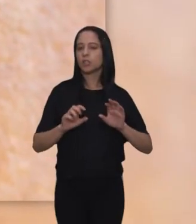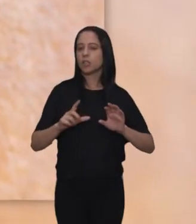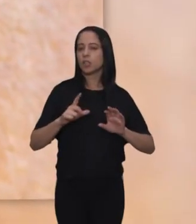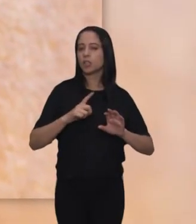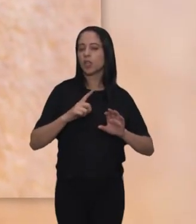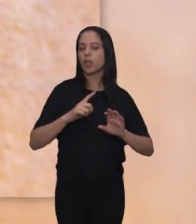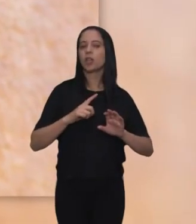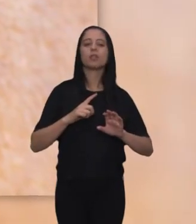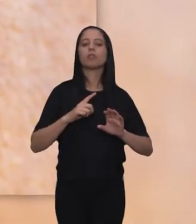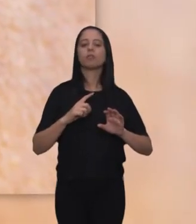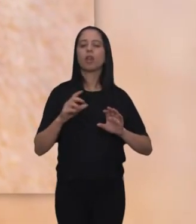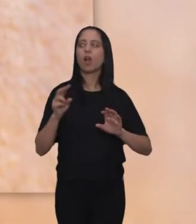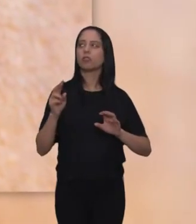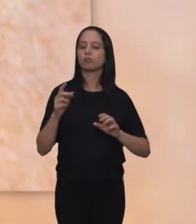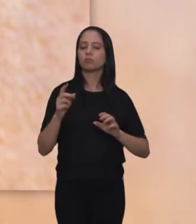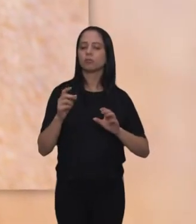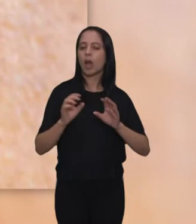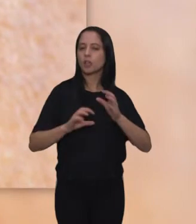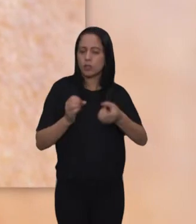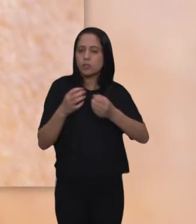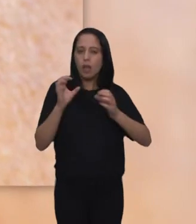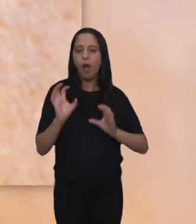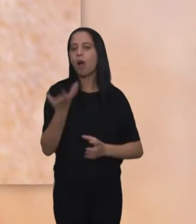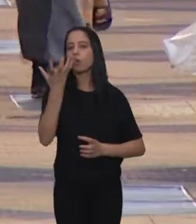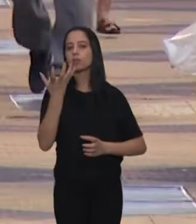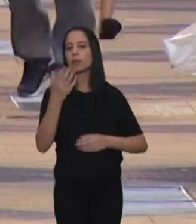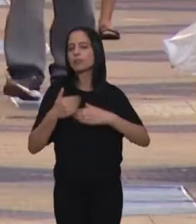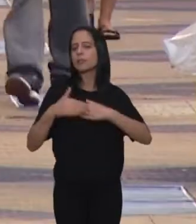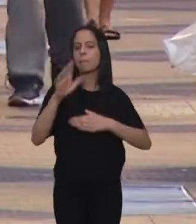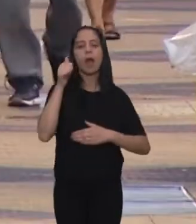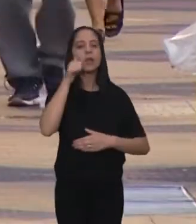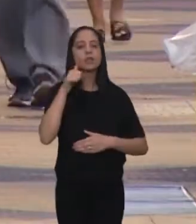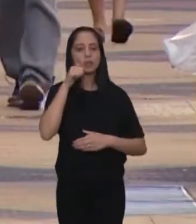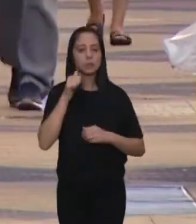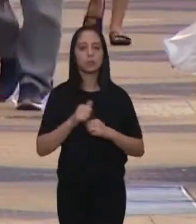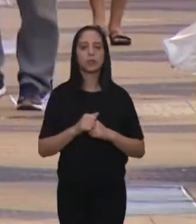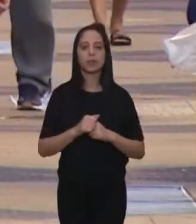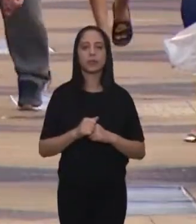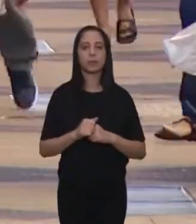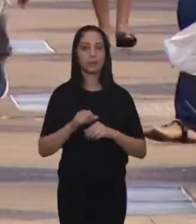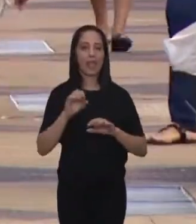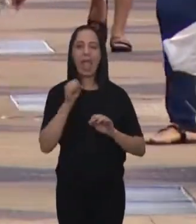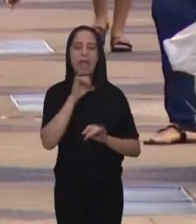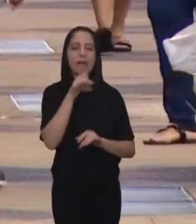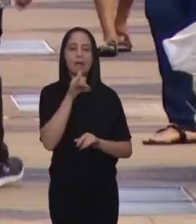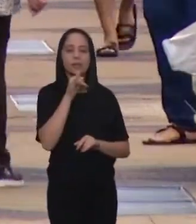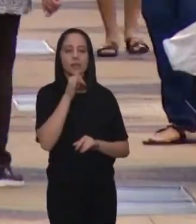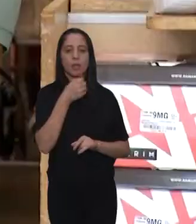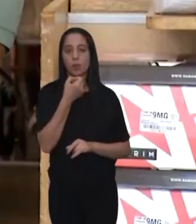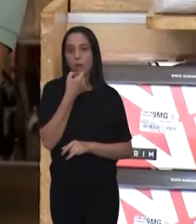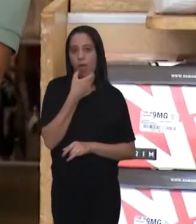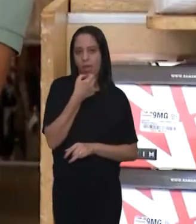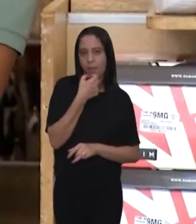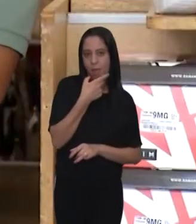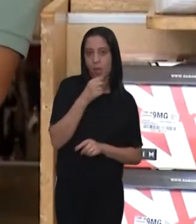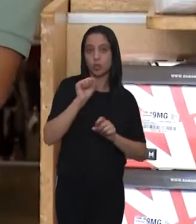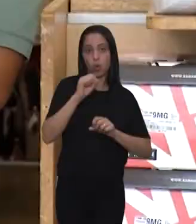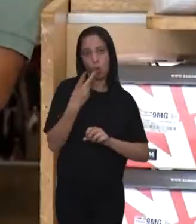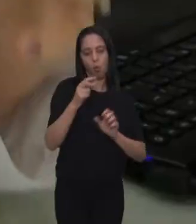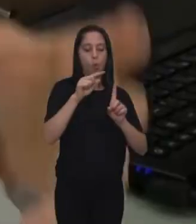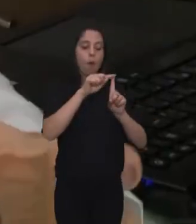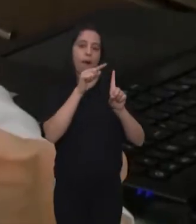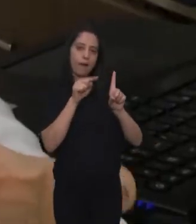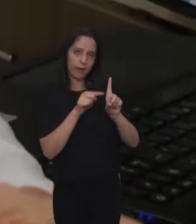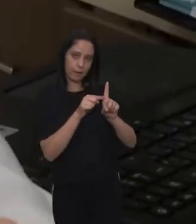tem um componente hormonal com o determinante para o surgimento seja pela interrupção do uso de anticoncepcional ou pela